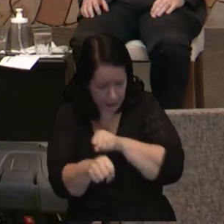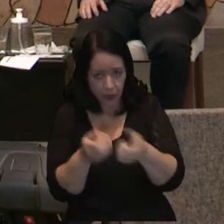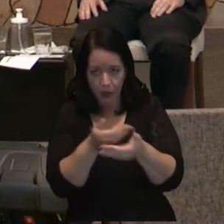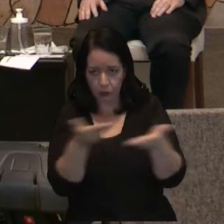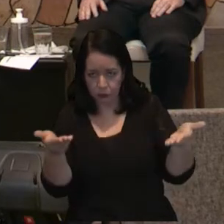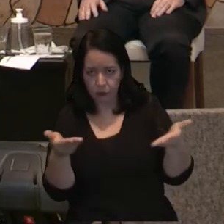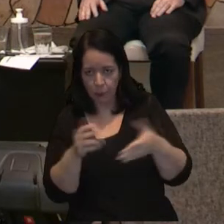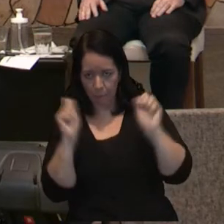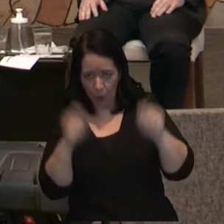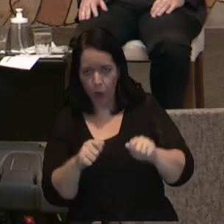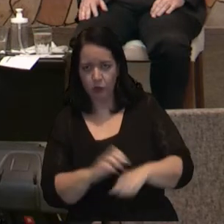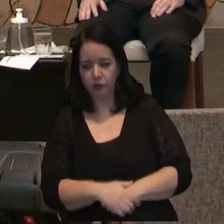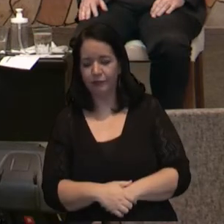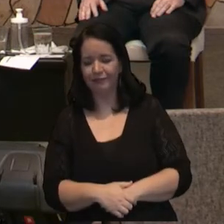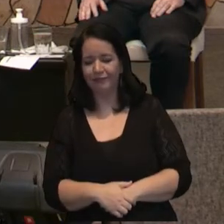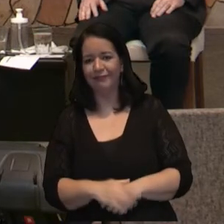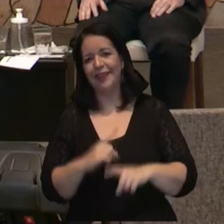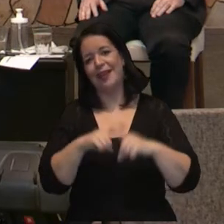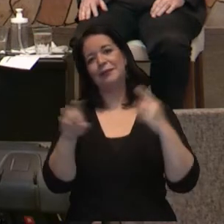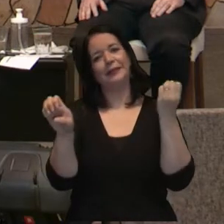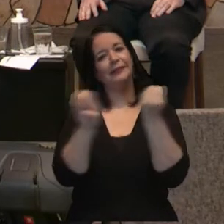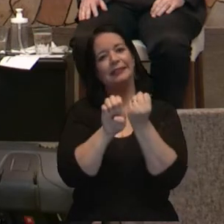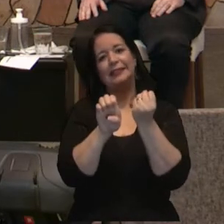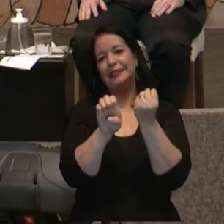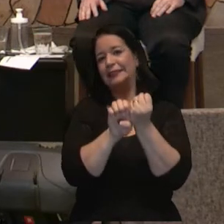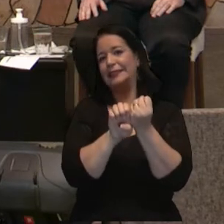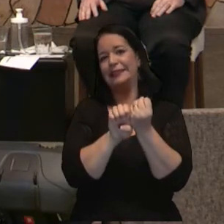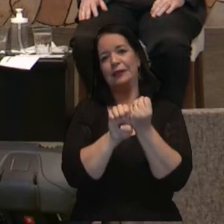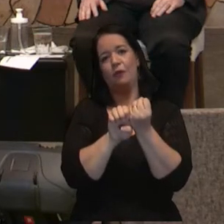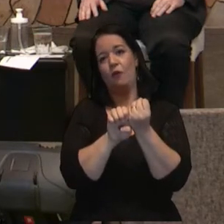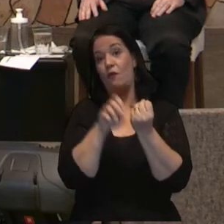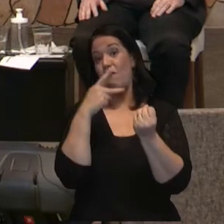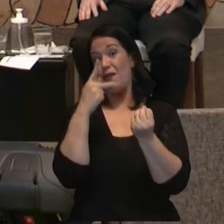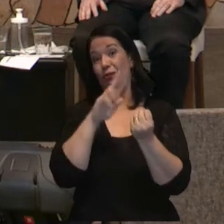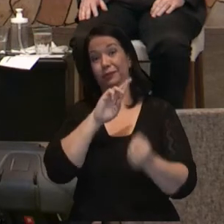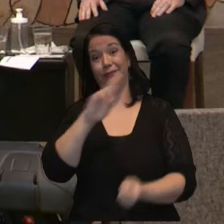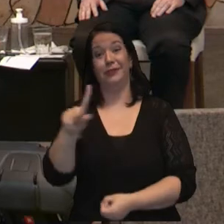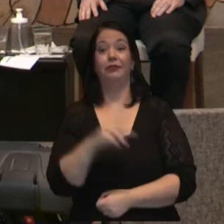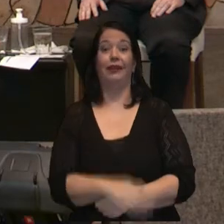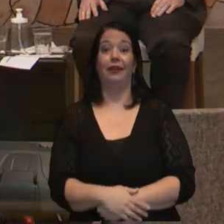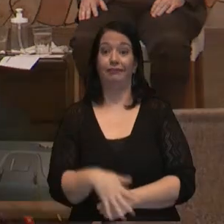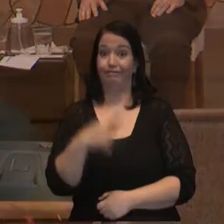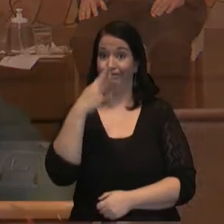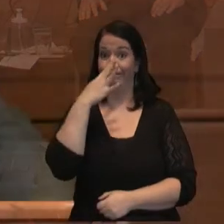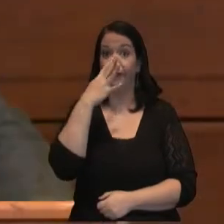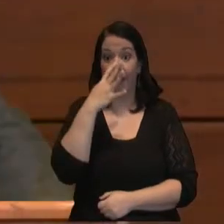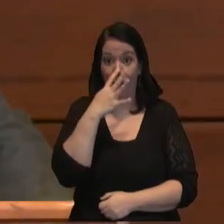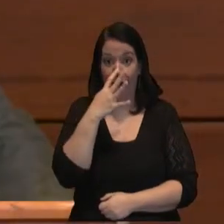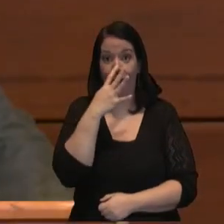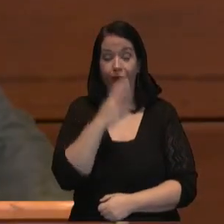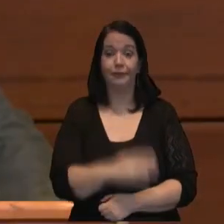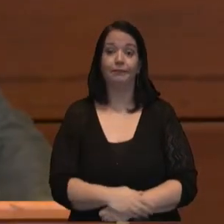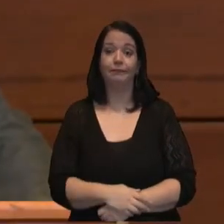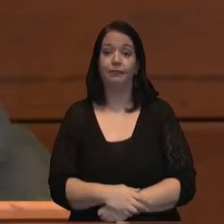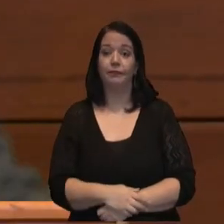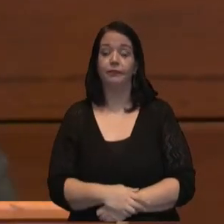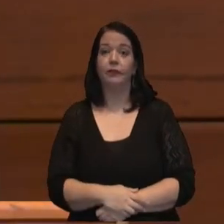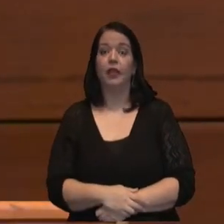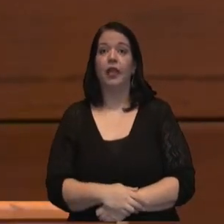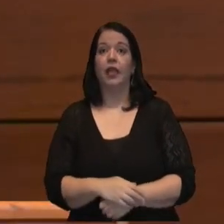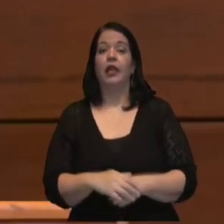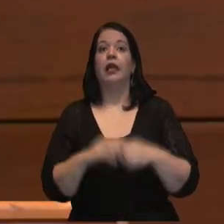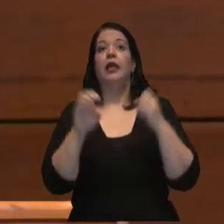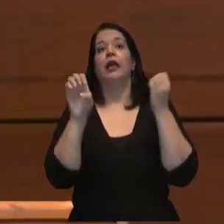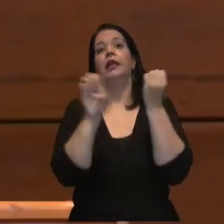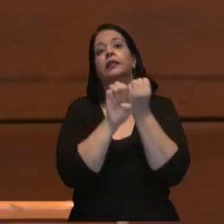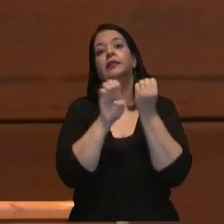resposta de Eliseu me impressiona, meus irmãos. Eliseu diz lá no verso 22 o